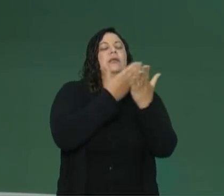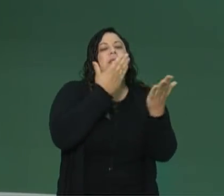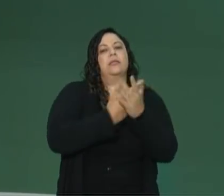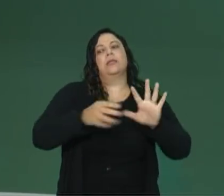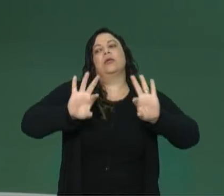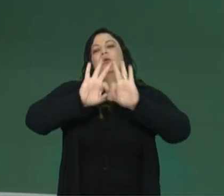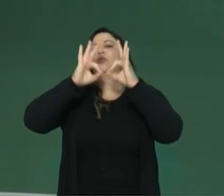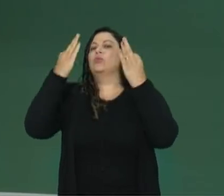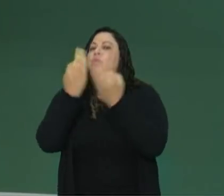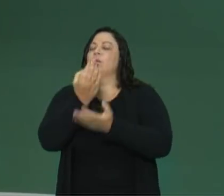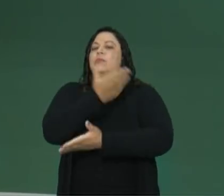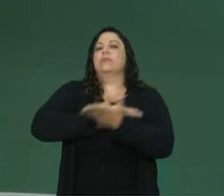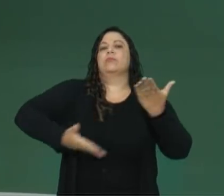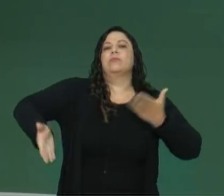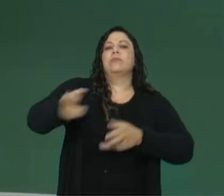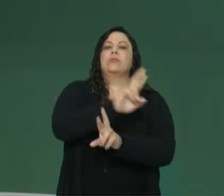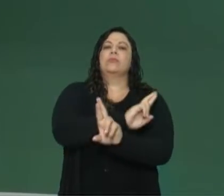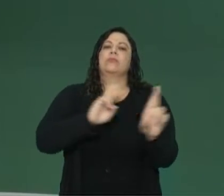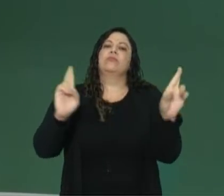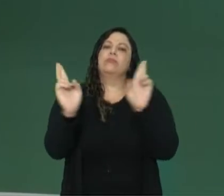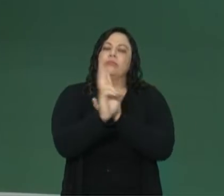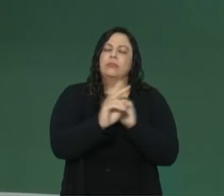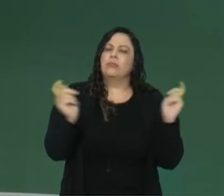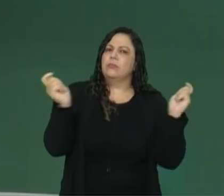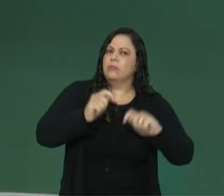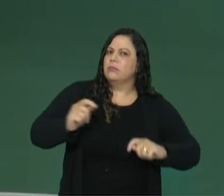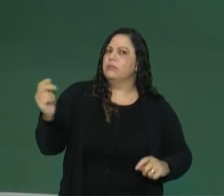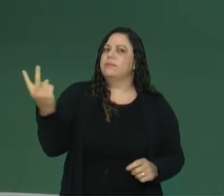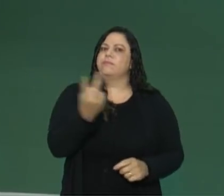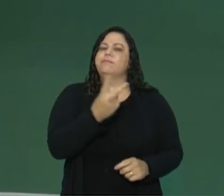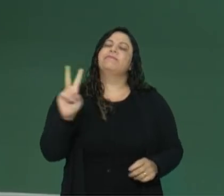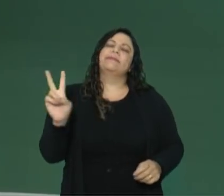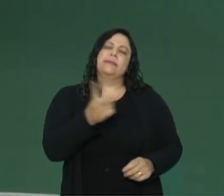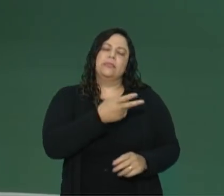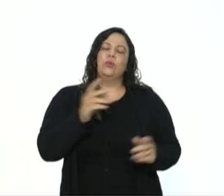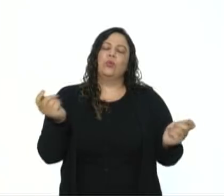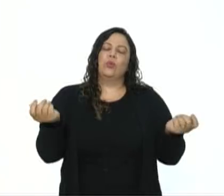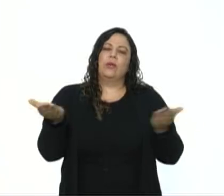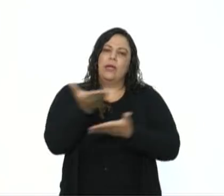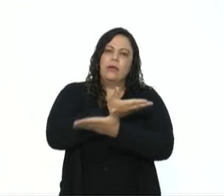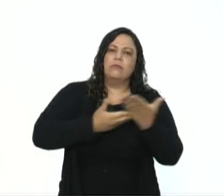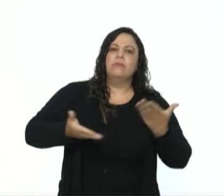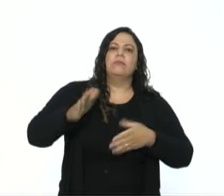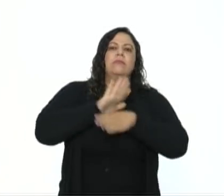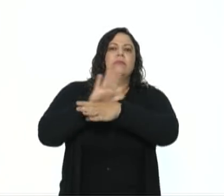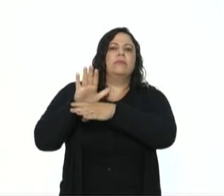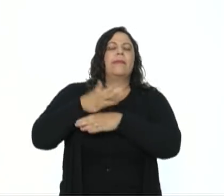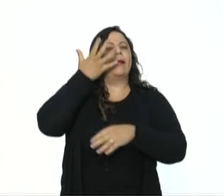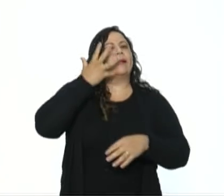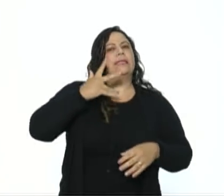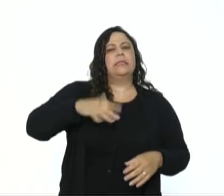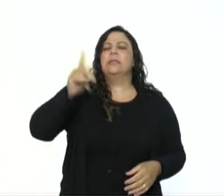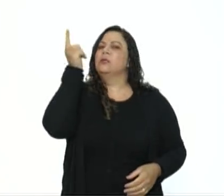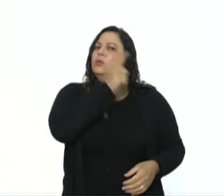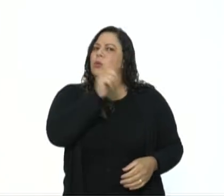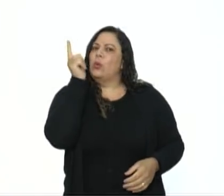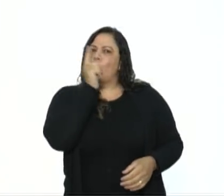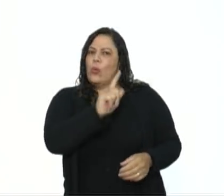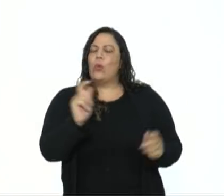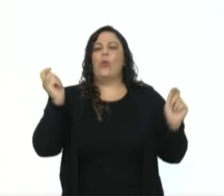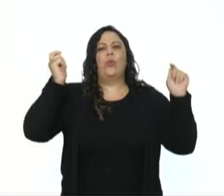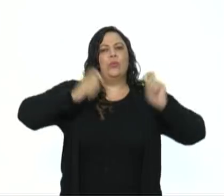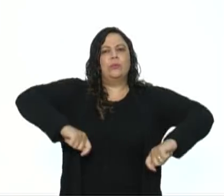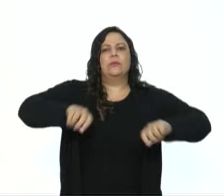muito importante, né, os dois aí se ajudando. Veja, 7º, para que a criança consiga de fato desenvolver uma boa